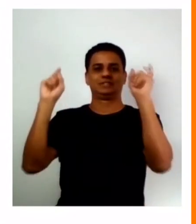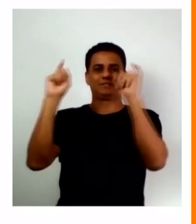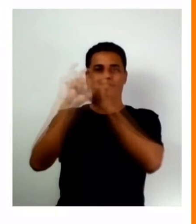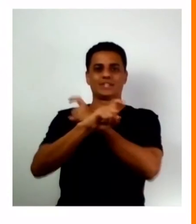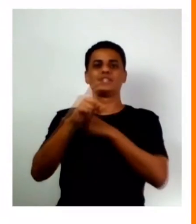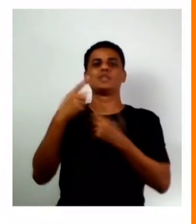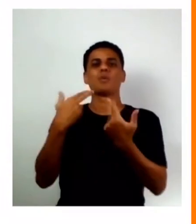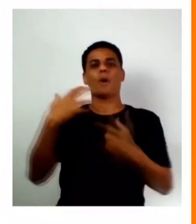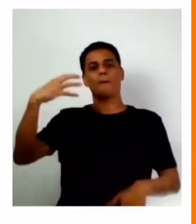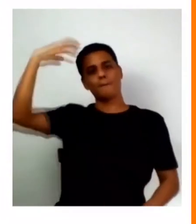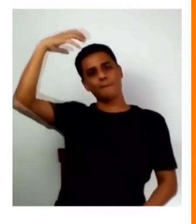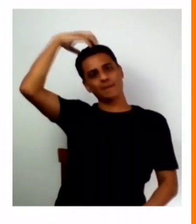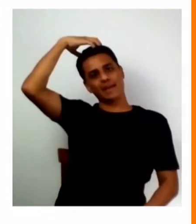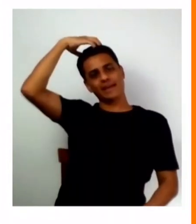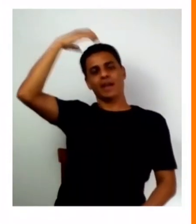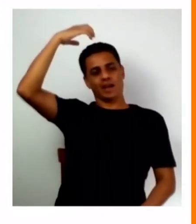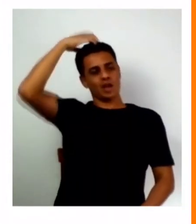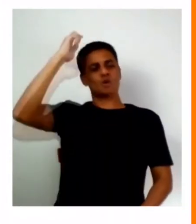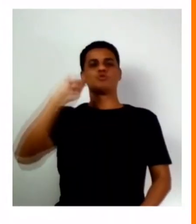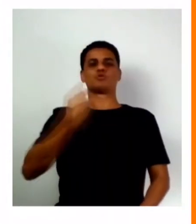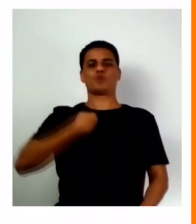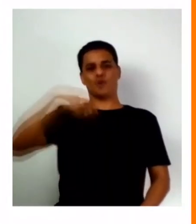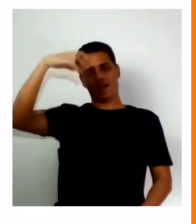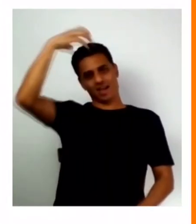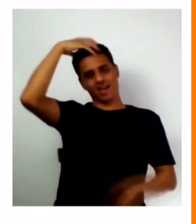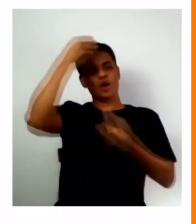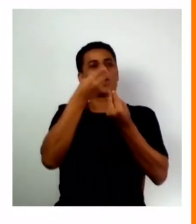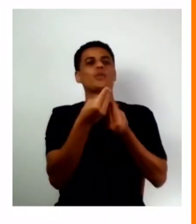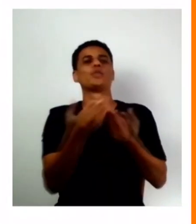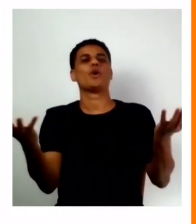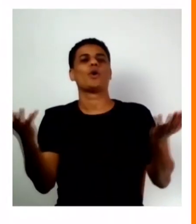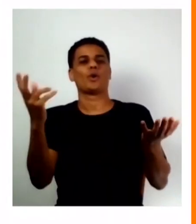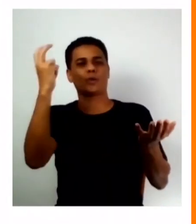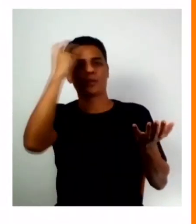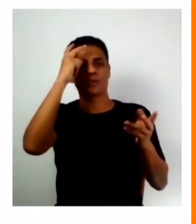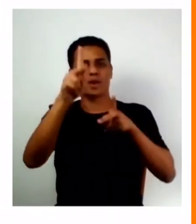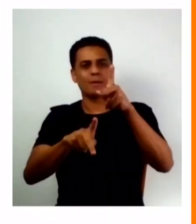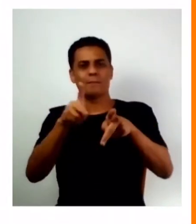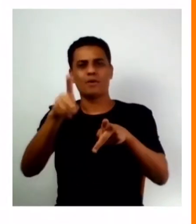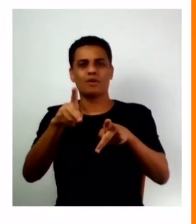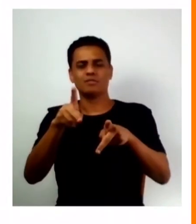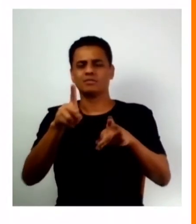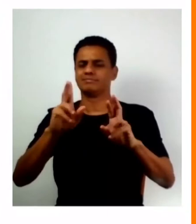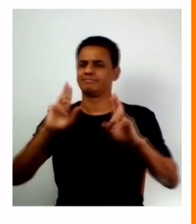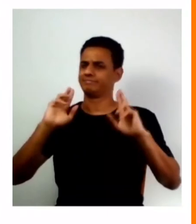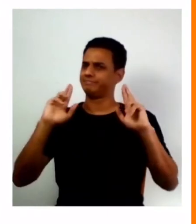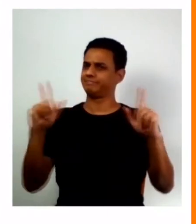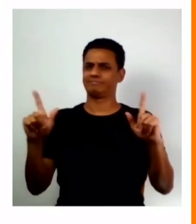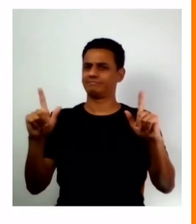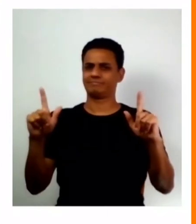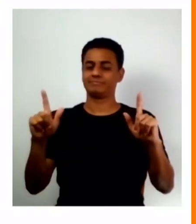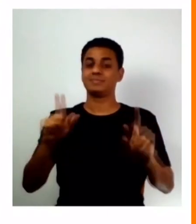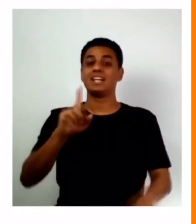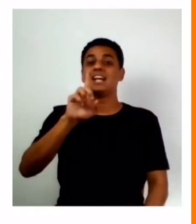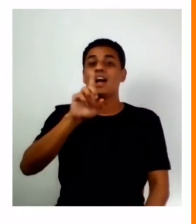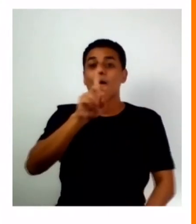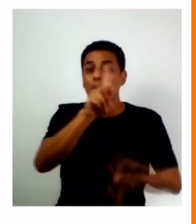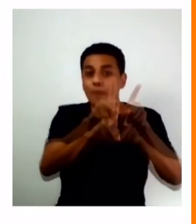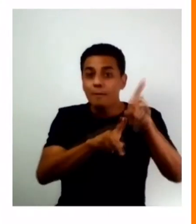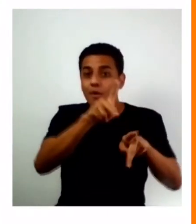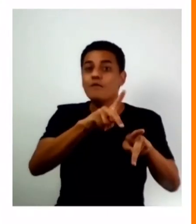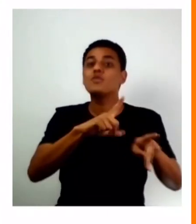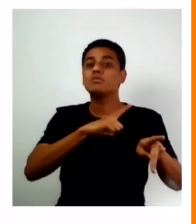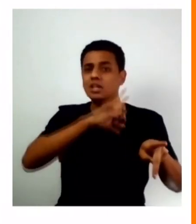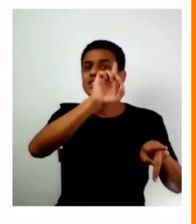povo. não o povo tem um direito e o Estado tem que garantizar este